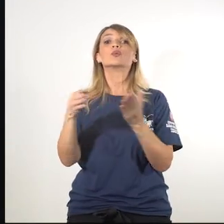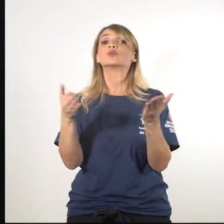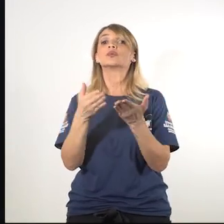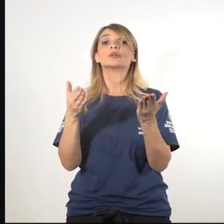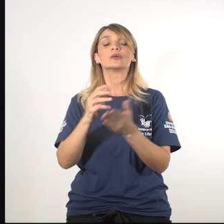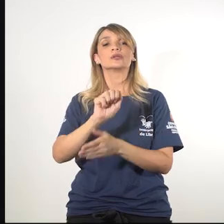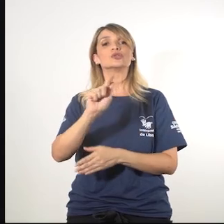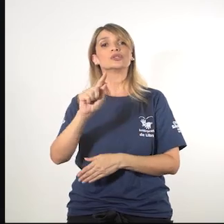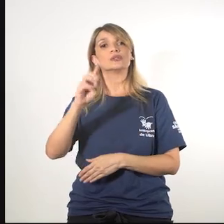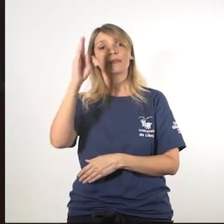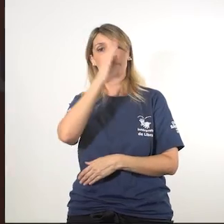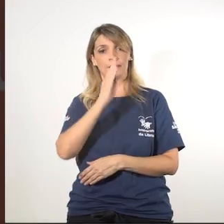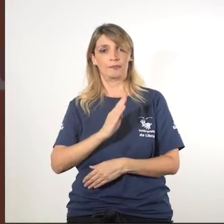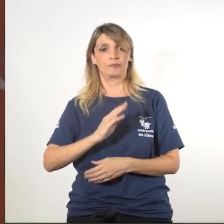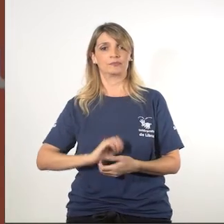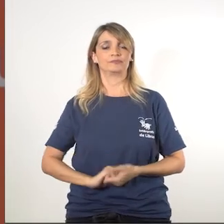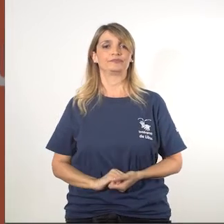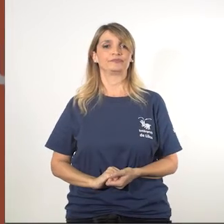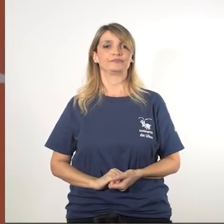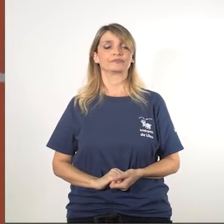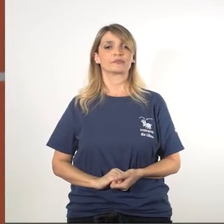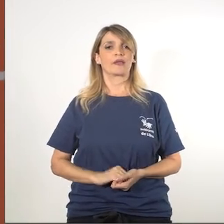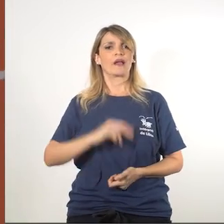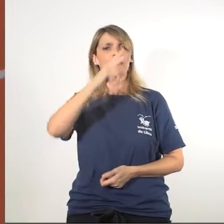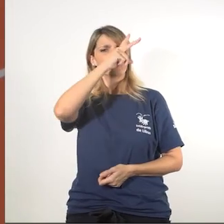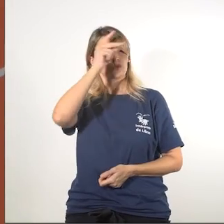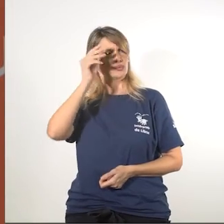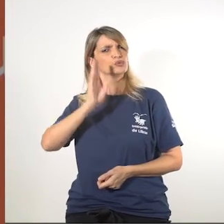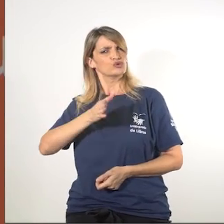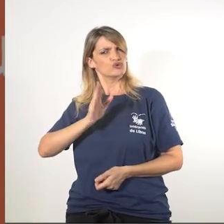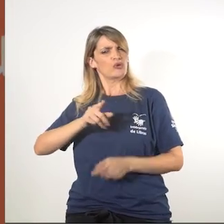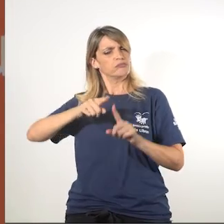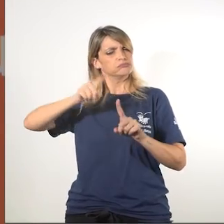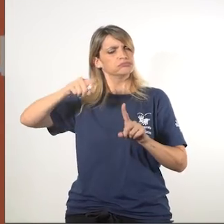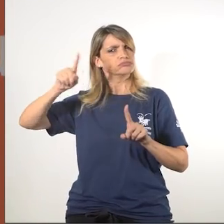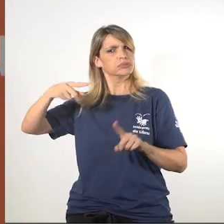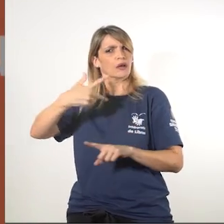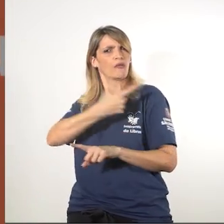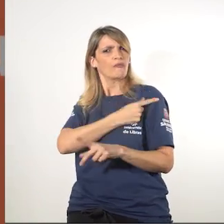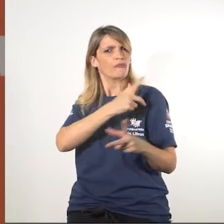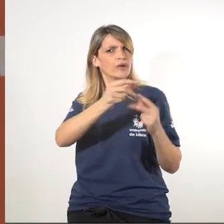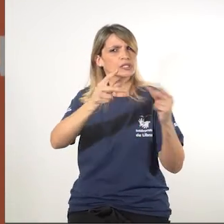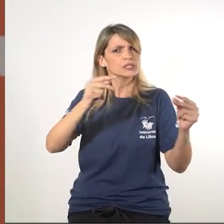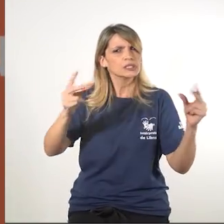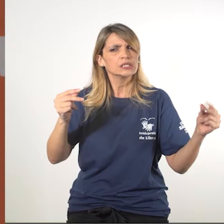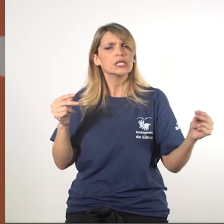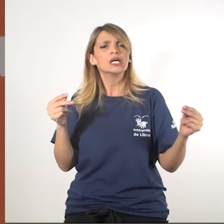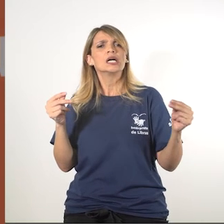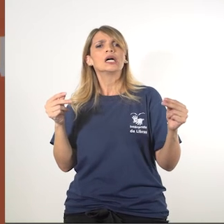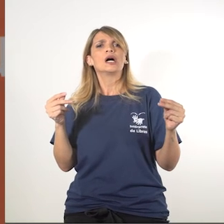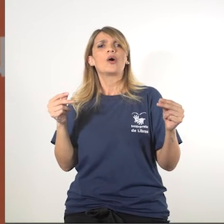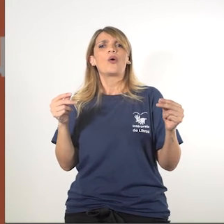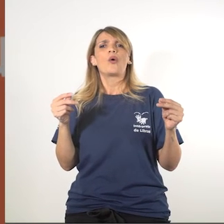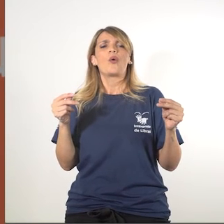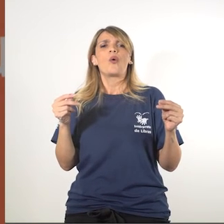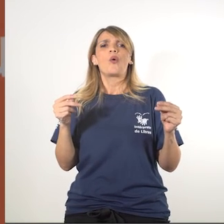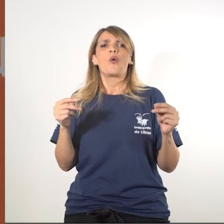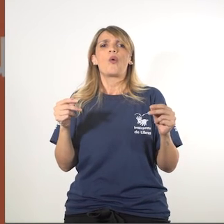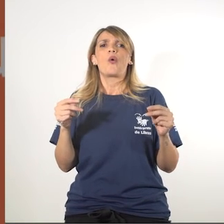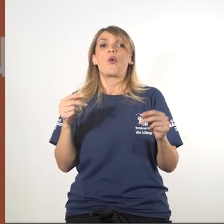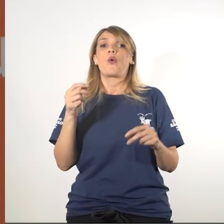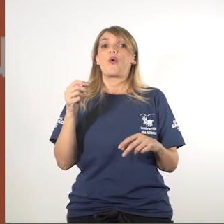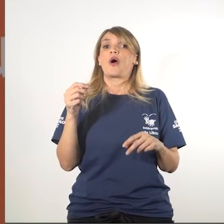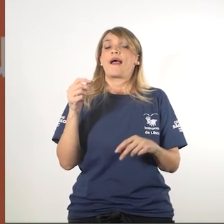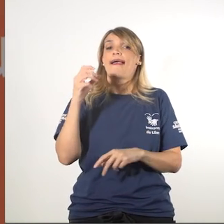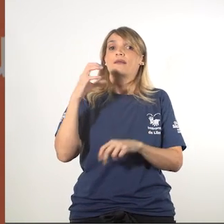Agência Brasil. A Prefeitura já tem dados sobre a vacinação estar reduzindo a incidência de casos graves de Covid